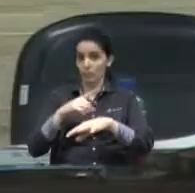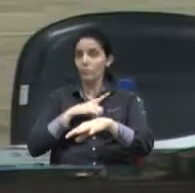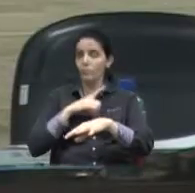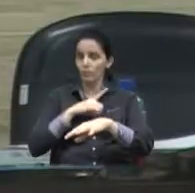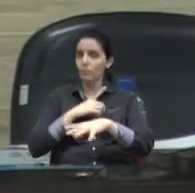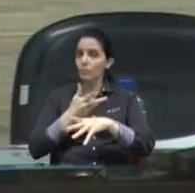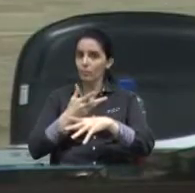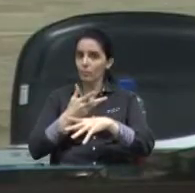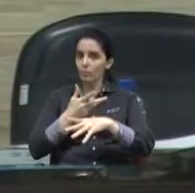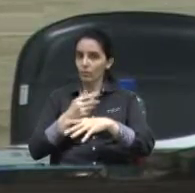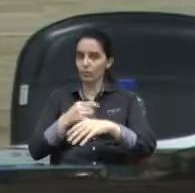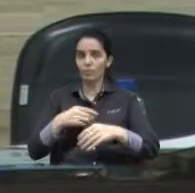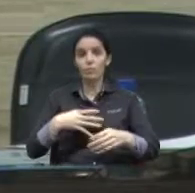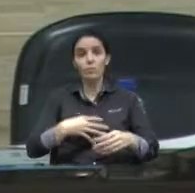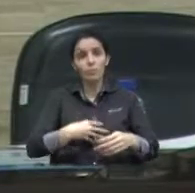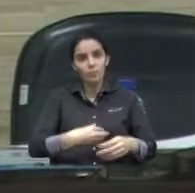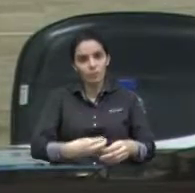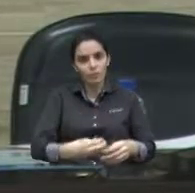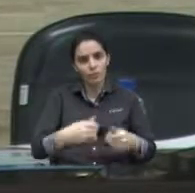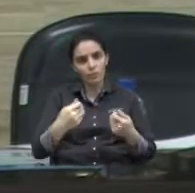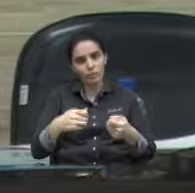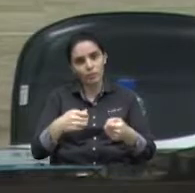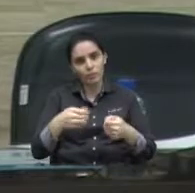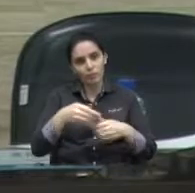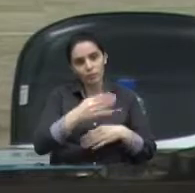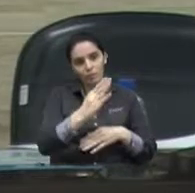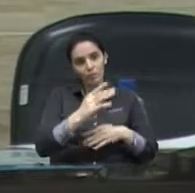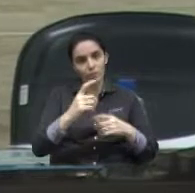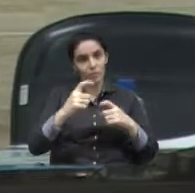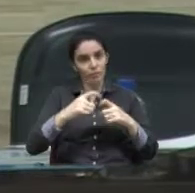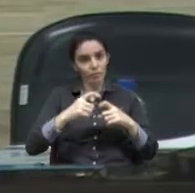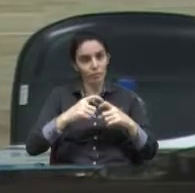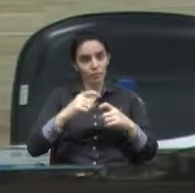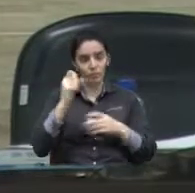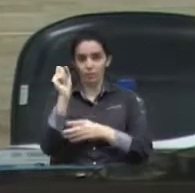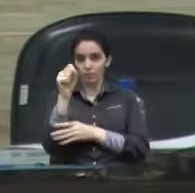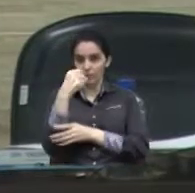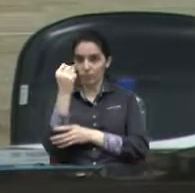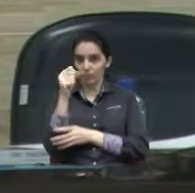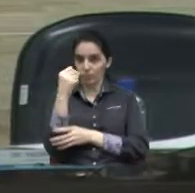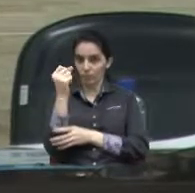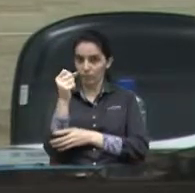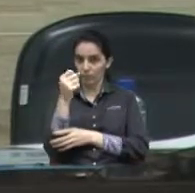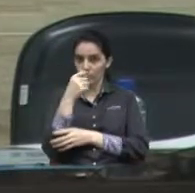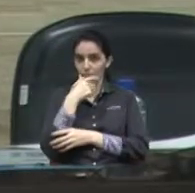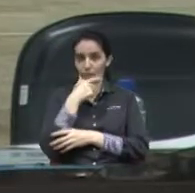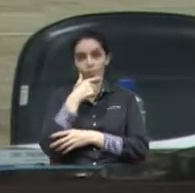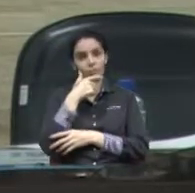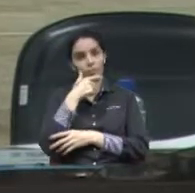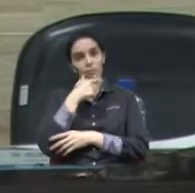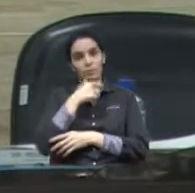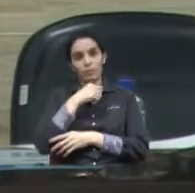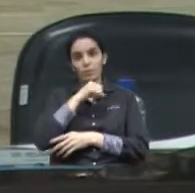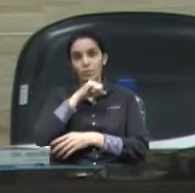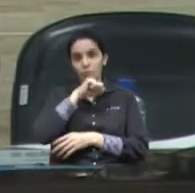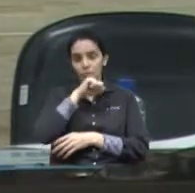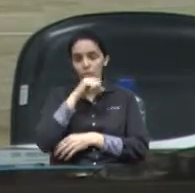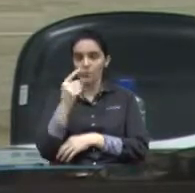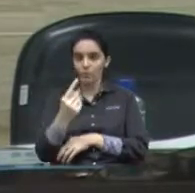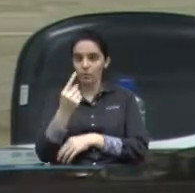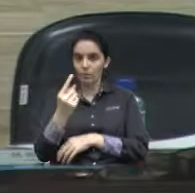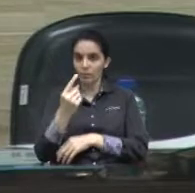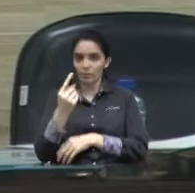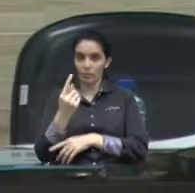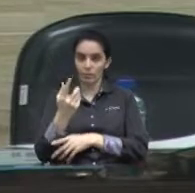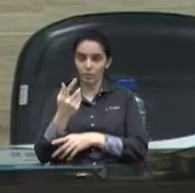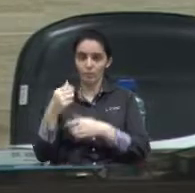os filhos, quando precisam de médico, fisioterapeuta, às vezes o pai trabalhando ou uma mãe sozinha, precisa faltar do serviço nesse